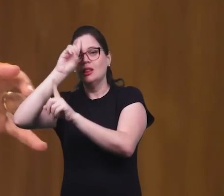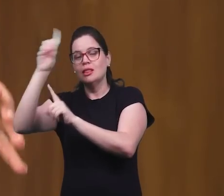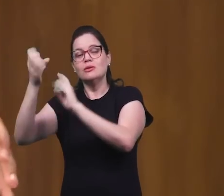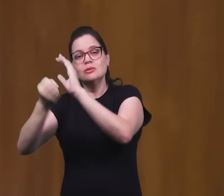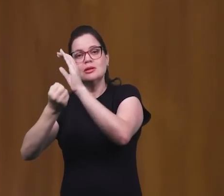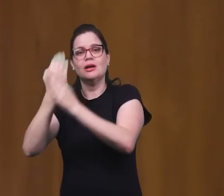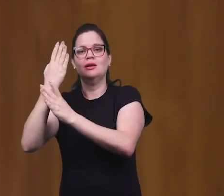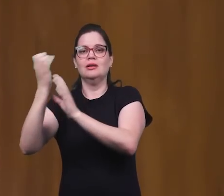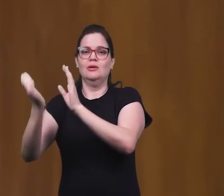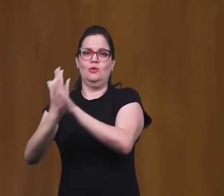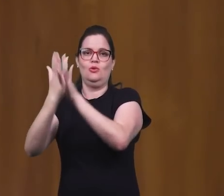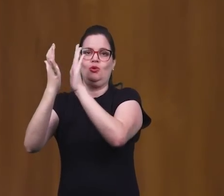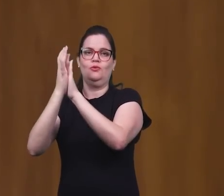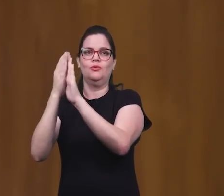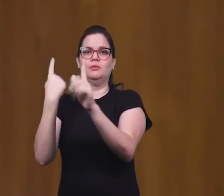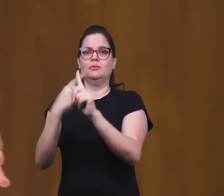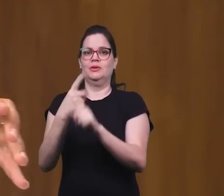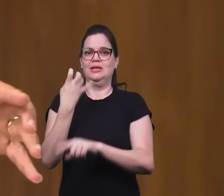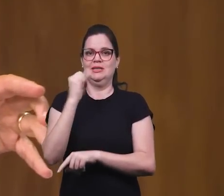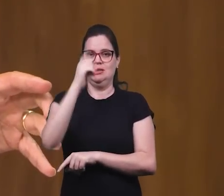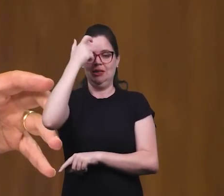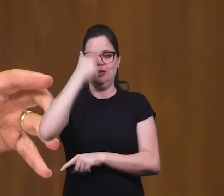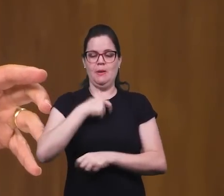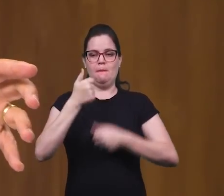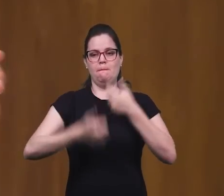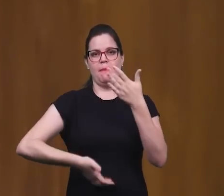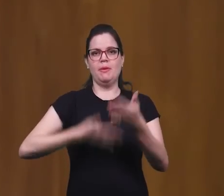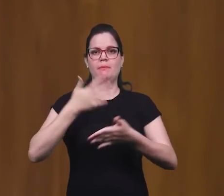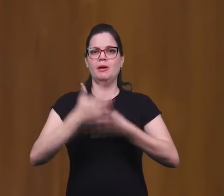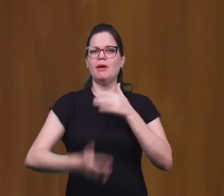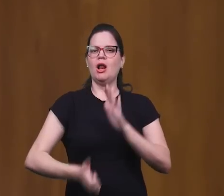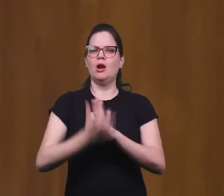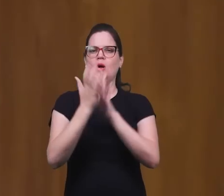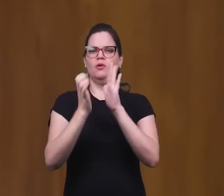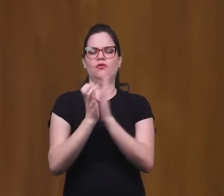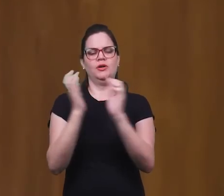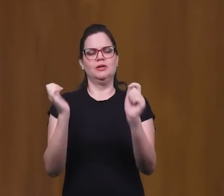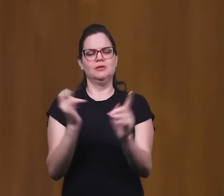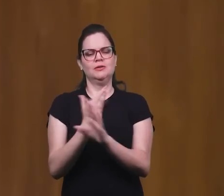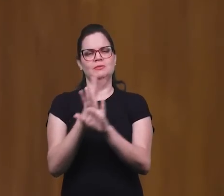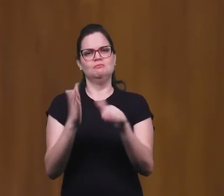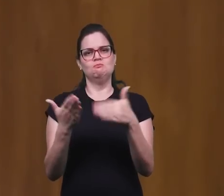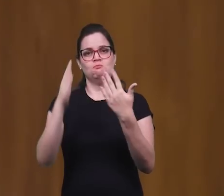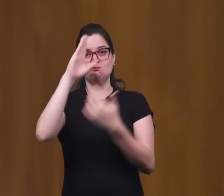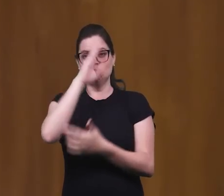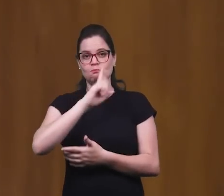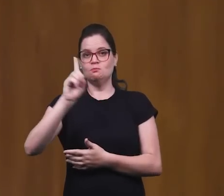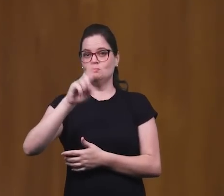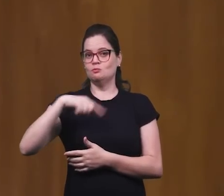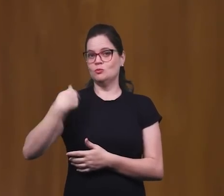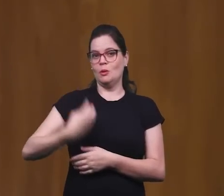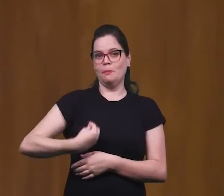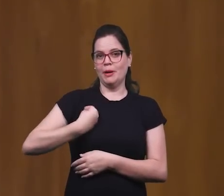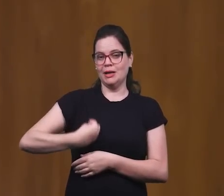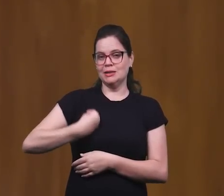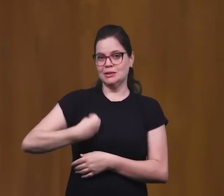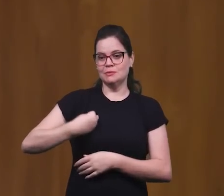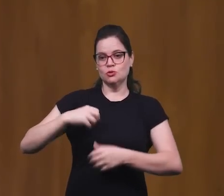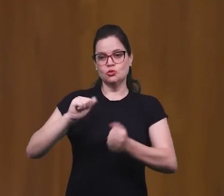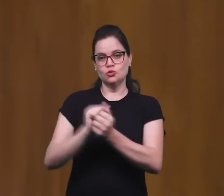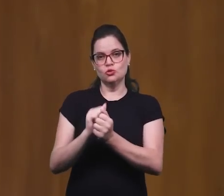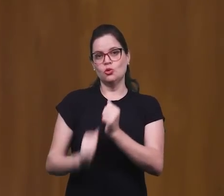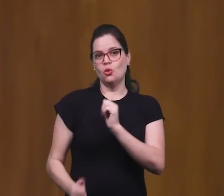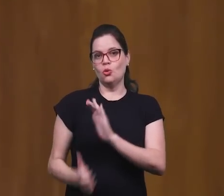ele traz, quando nós estamos louvando o Senhor, quando nós estamos glorificando o nome do Senhor, quando nós estamos participando de um